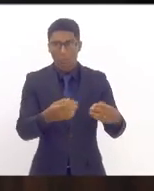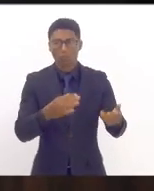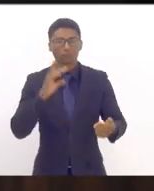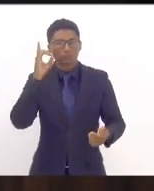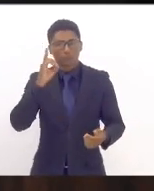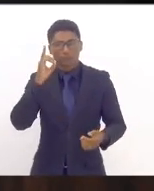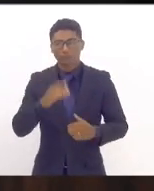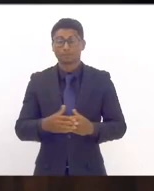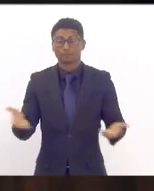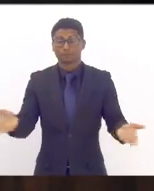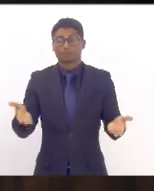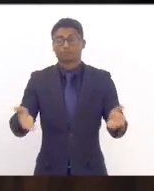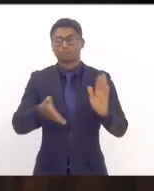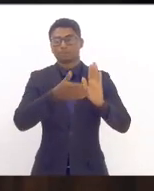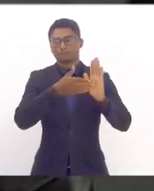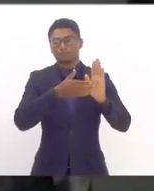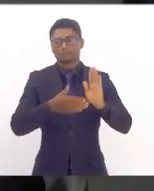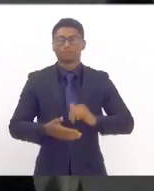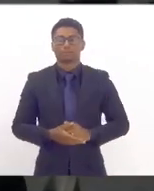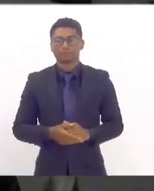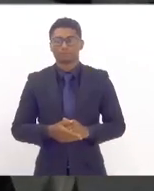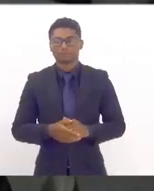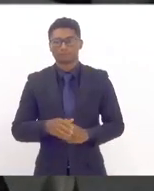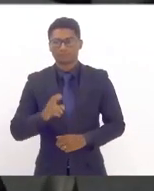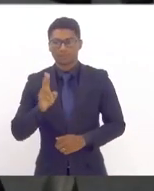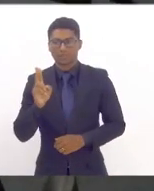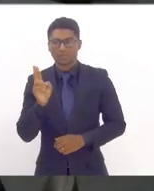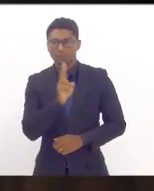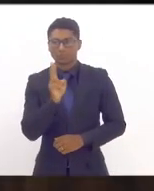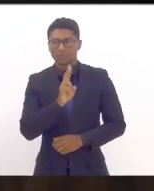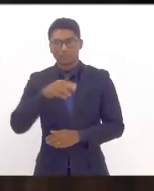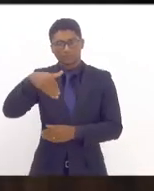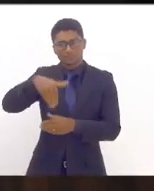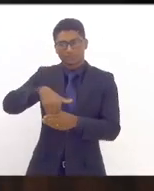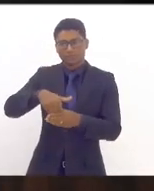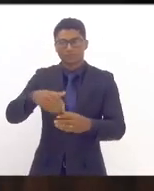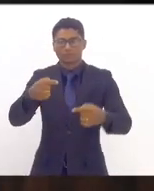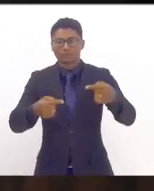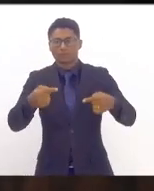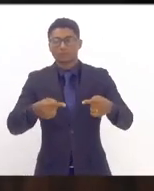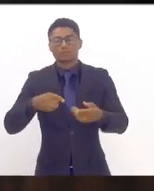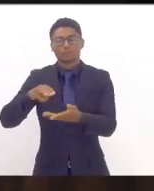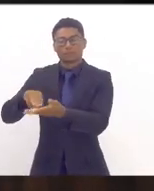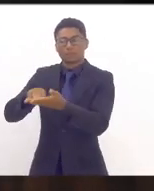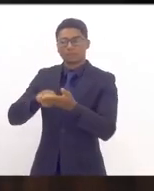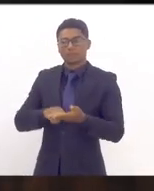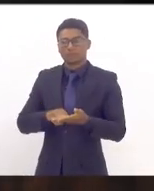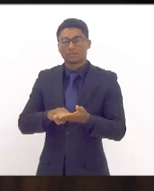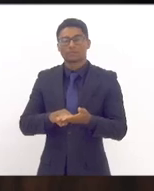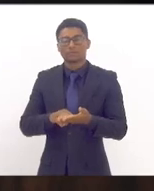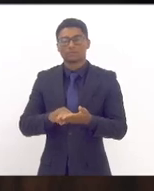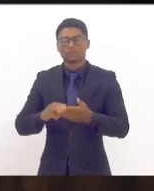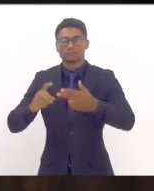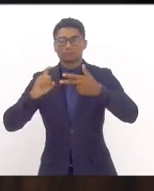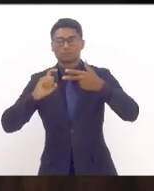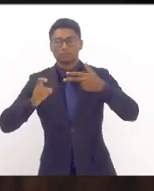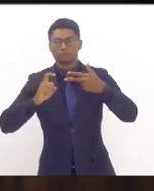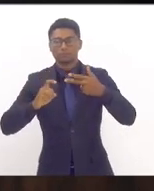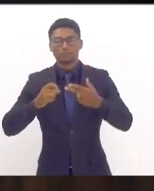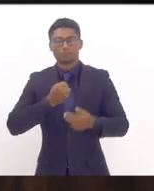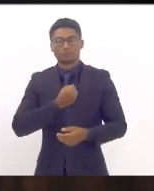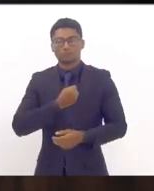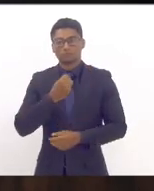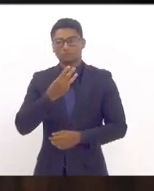Vamos à pauta em regime de urgência em votação e discussão única mensagem do executivo mensagem